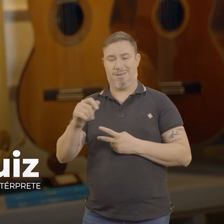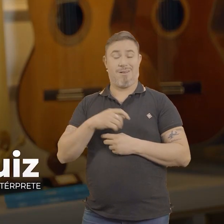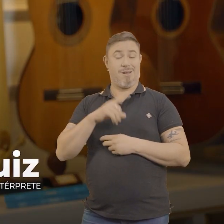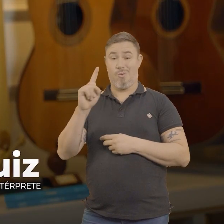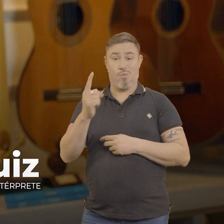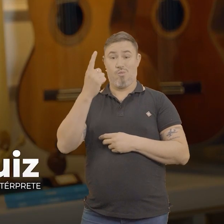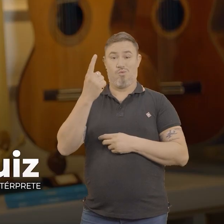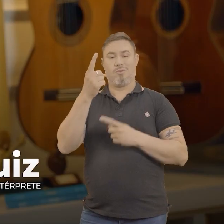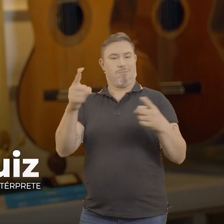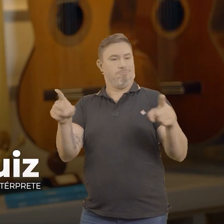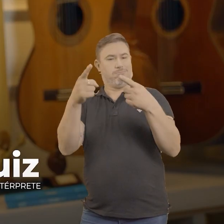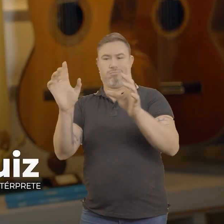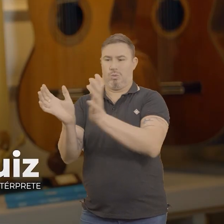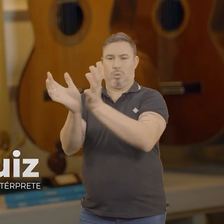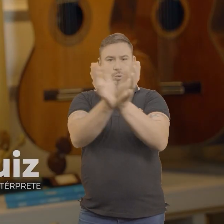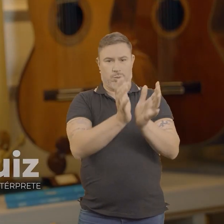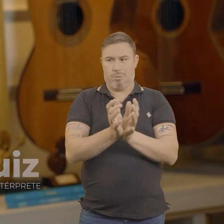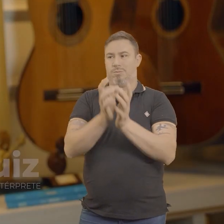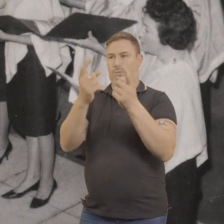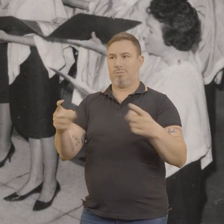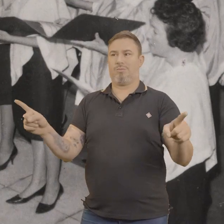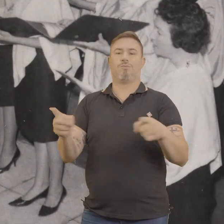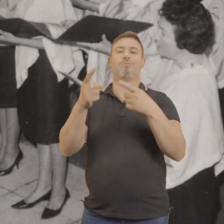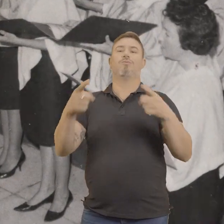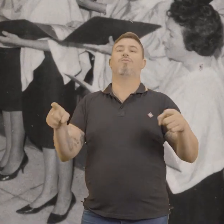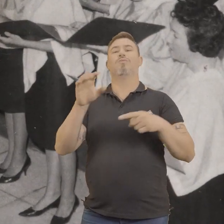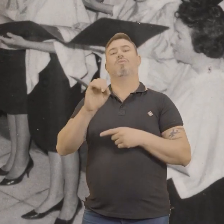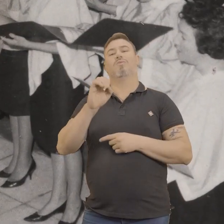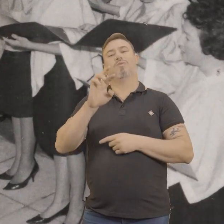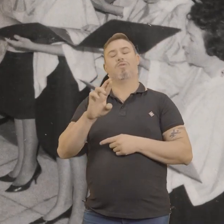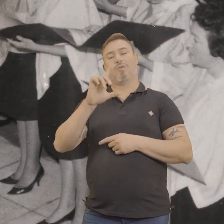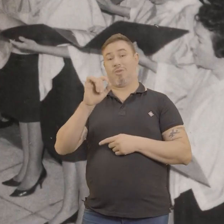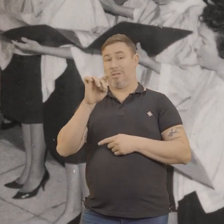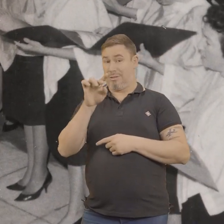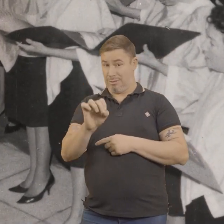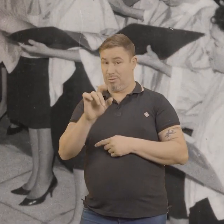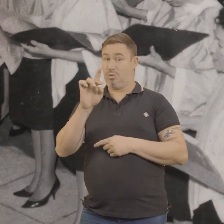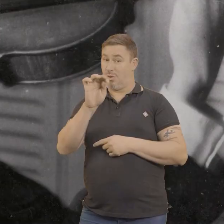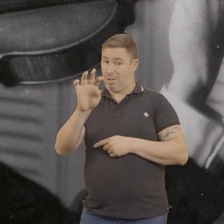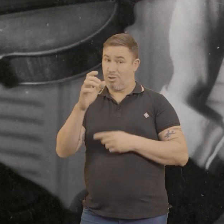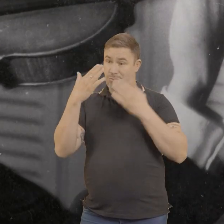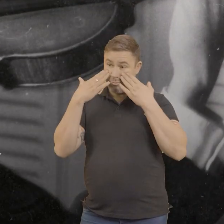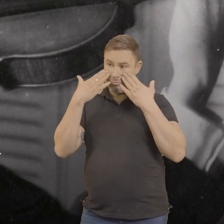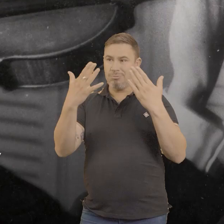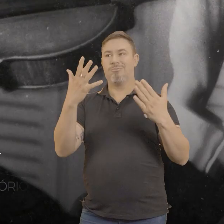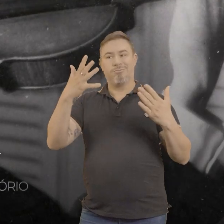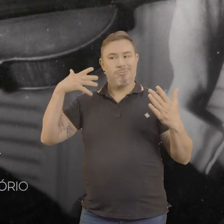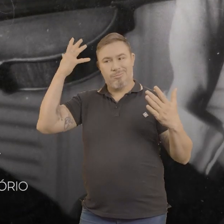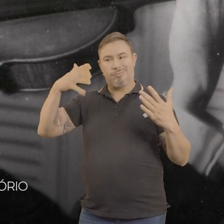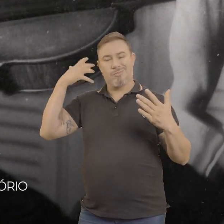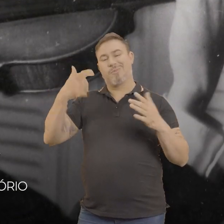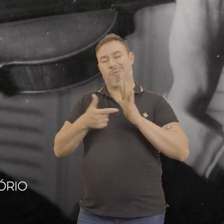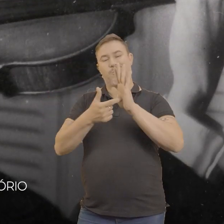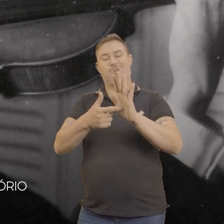orquestra que tinha em Fortaleza, e o regente era maestro Orlando Leite, né? Que foi realmente quem me apresentou ao professor Nelson